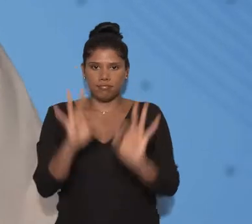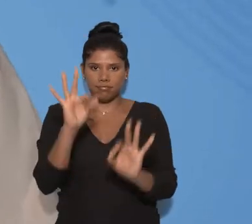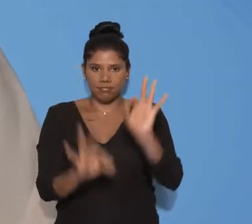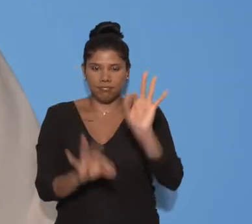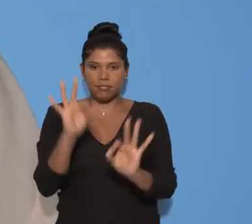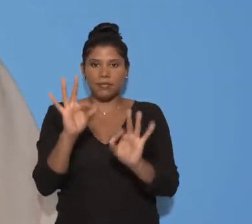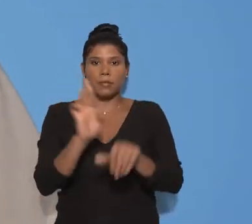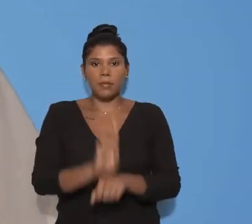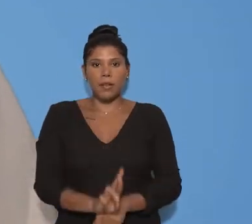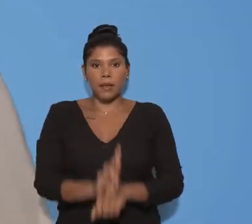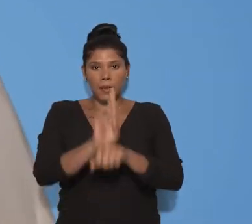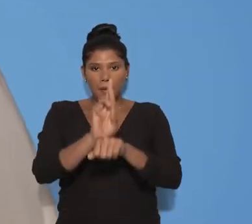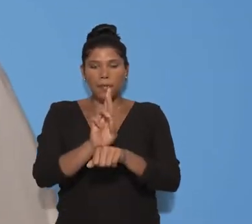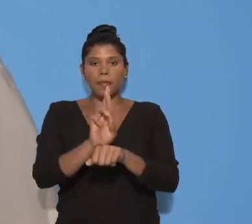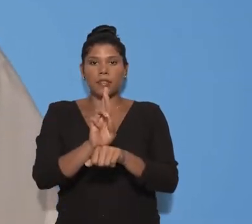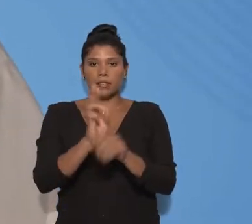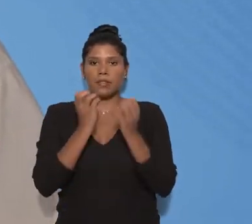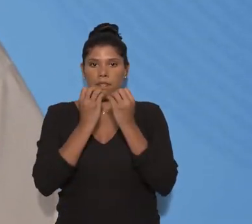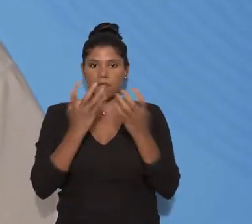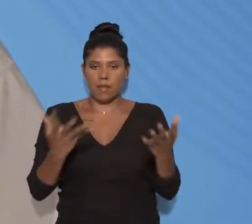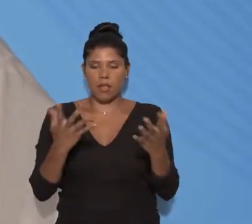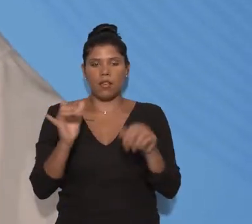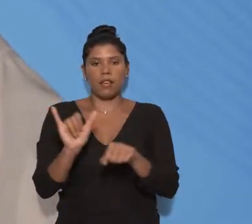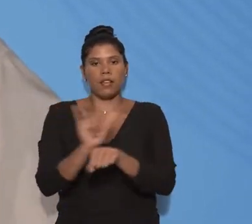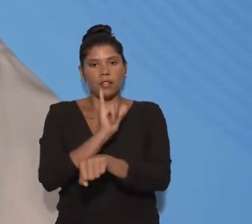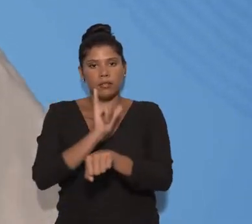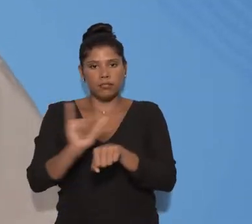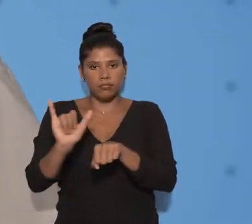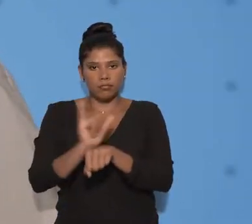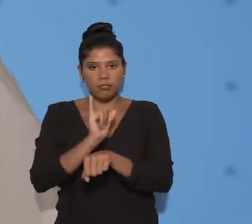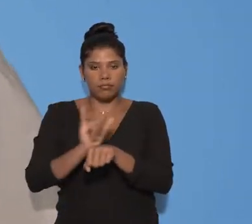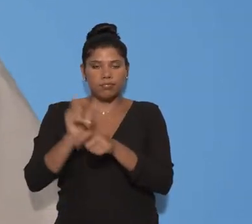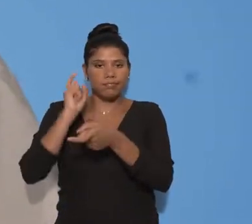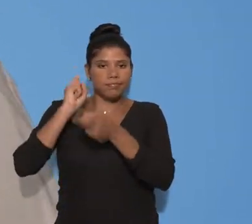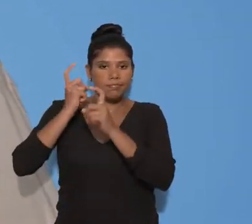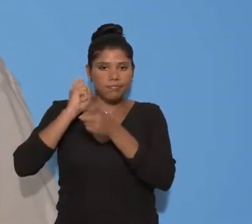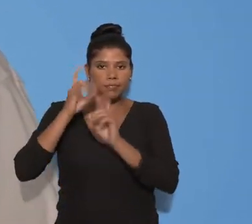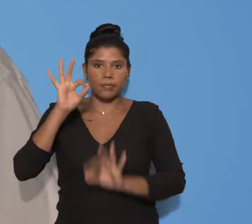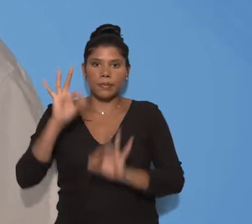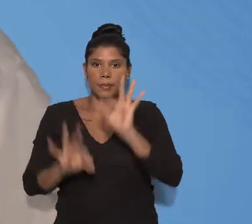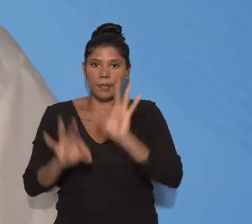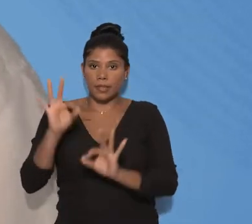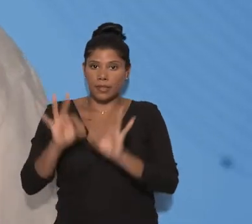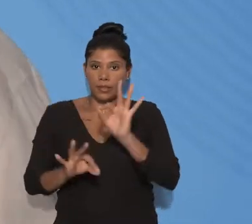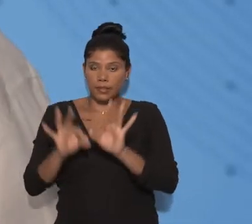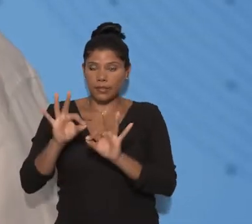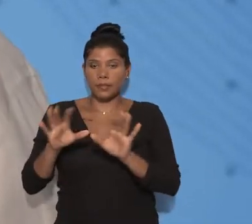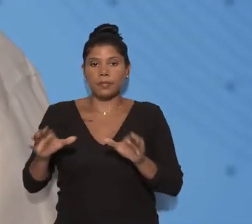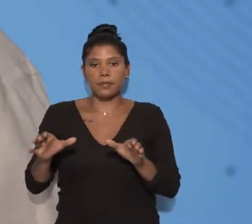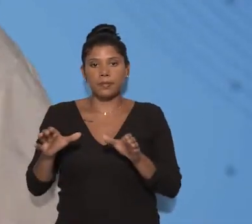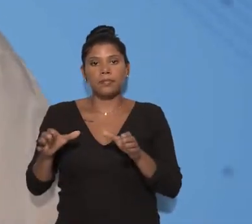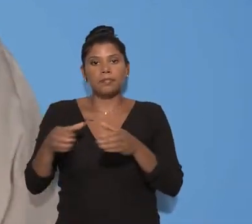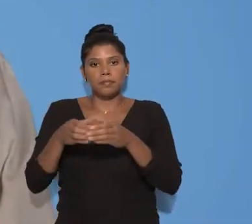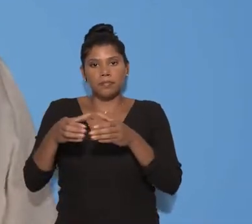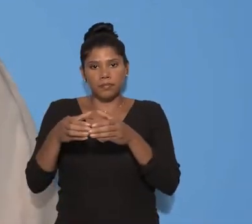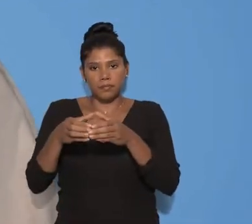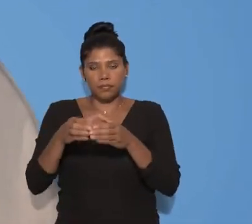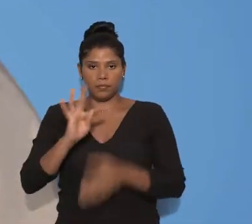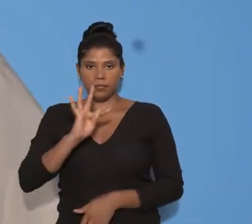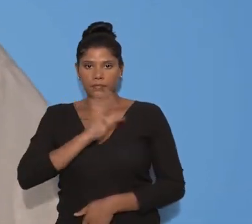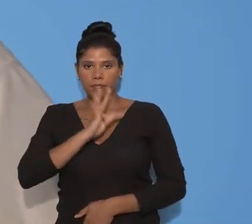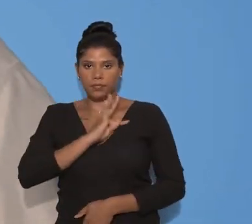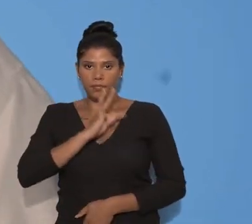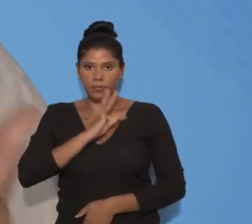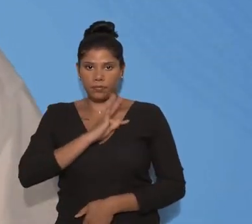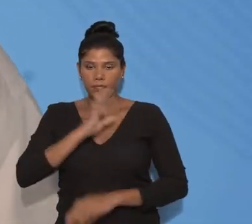para representarem bem as táticas que são elaboradas, que são preparadas pelos especialistas, pela comissão